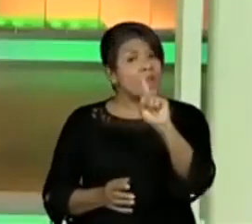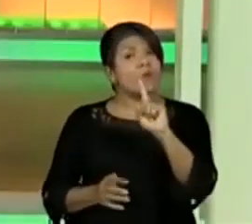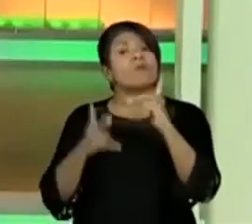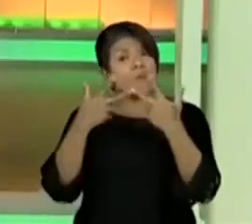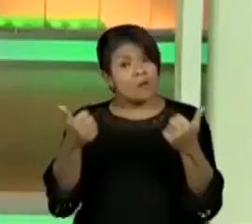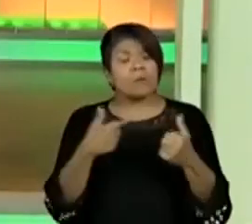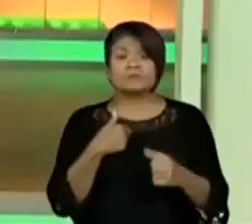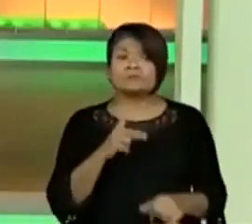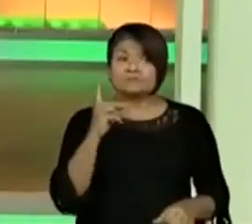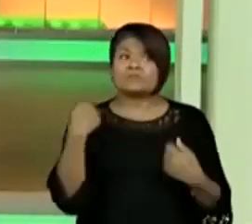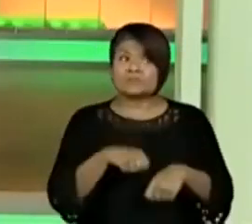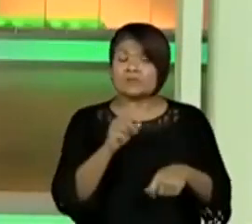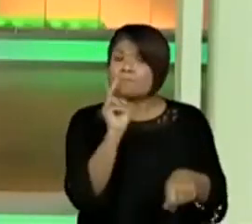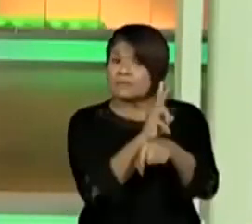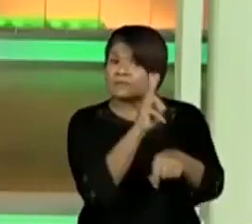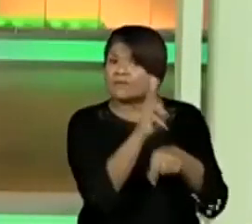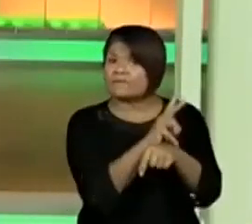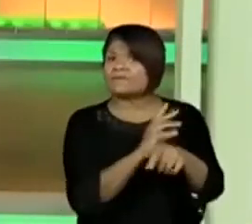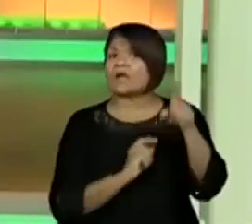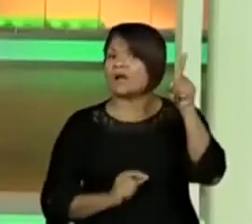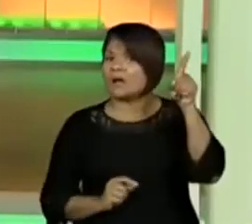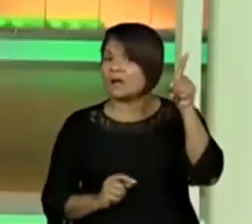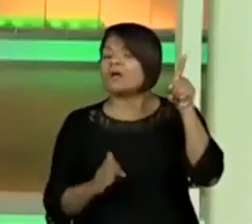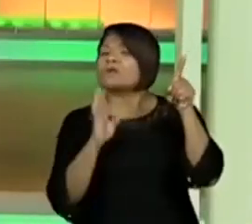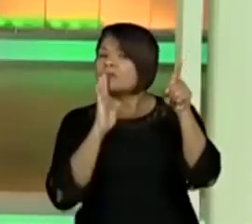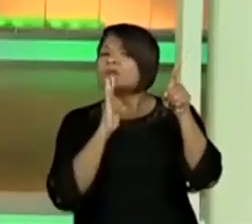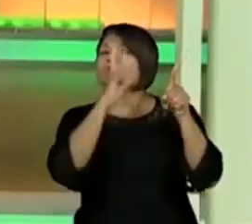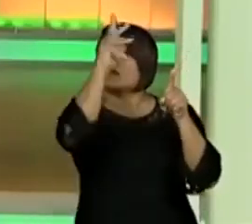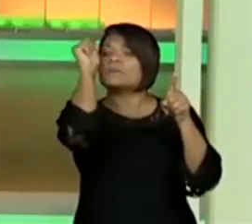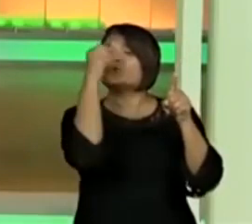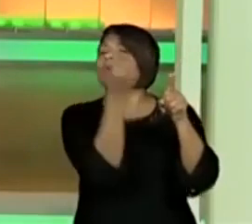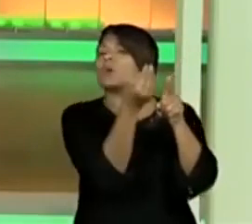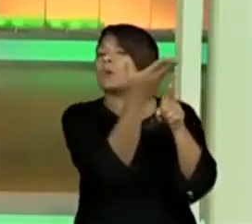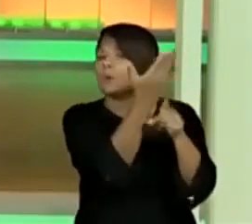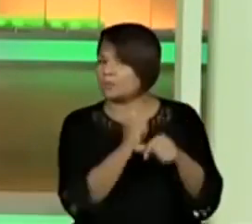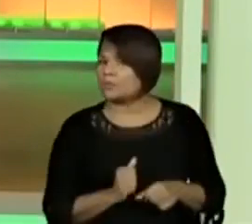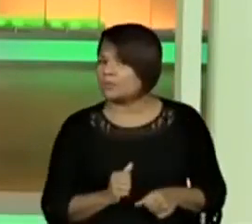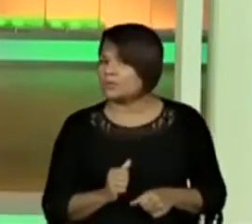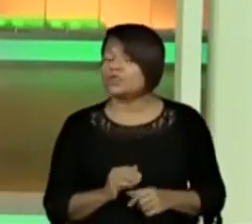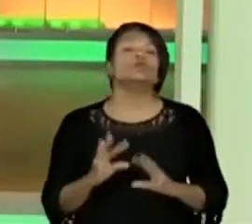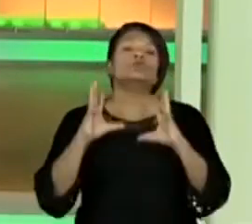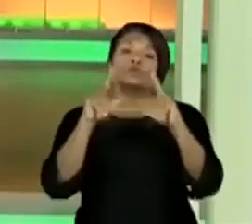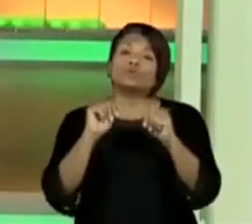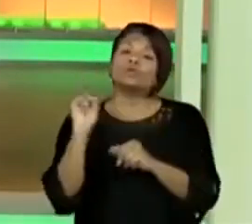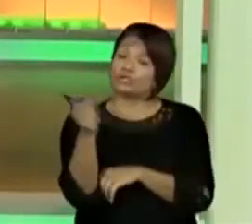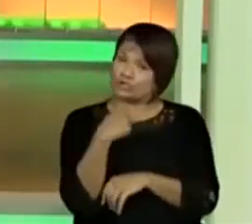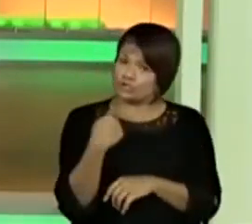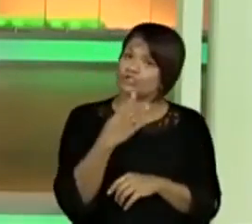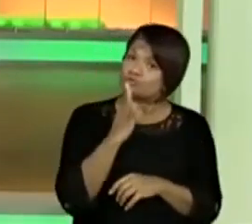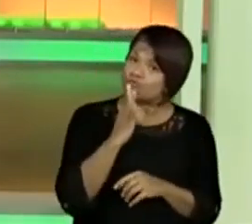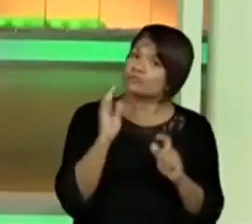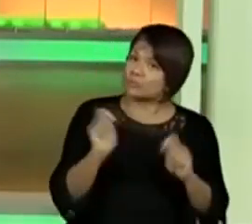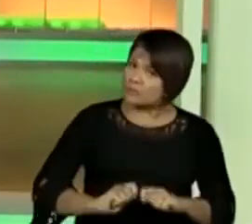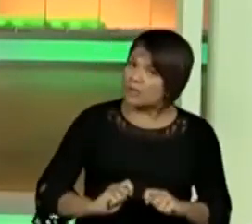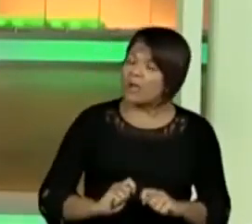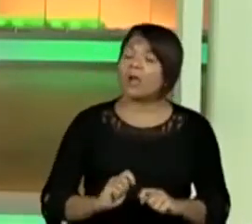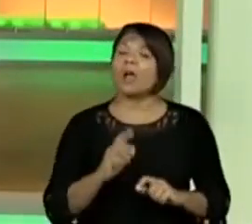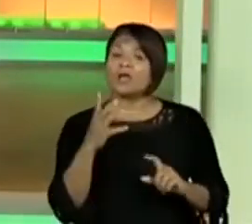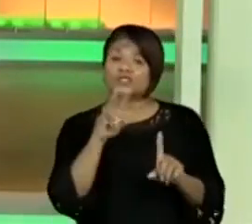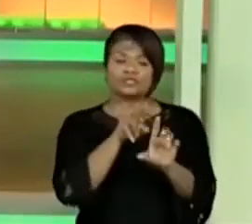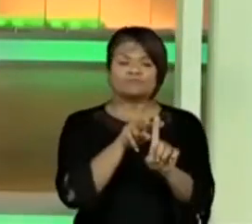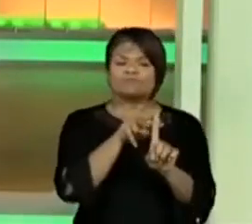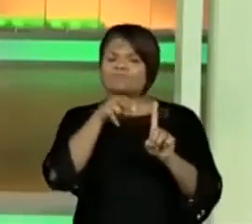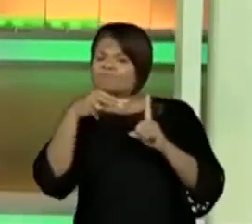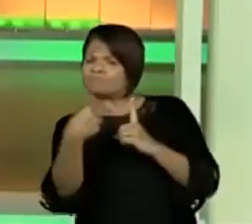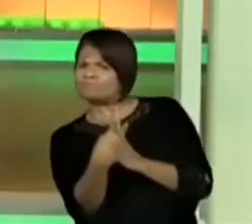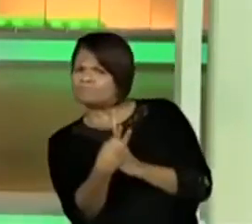de preservação, de conhecer melhor como é que é lá. Né? E tudo que a gente pode conhecer, a gente pode ter um outro olhar sobre para